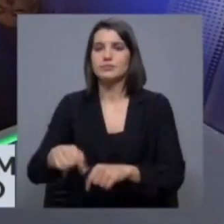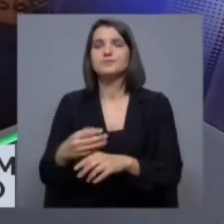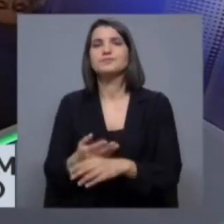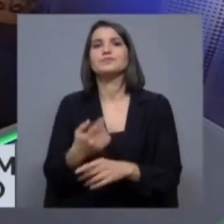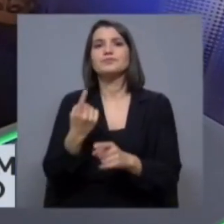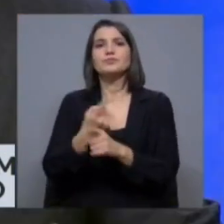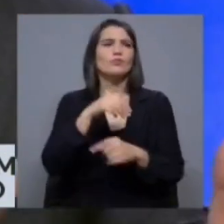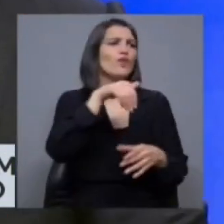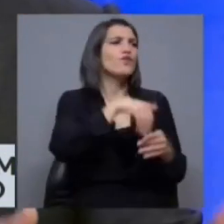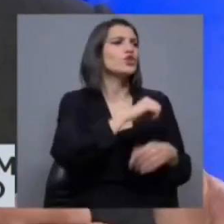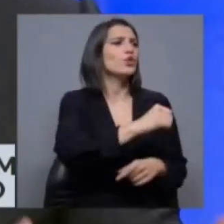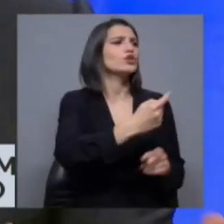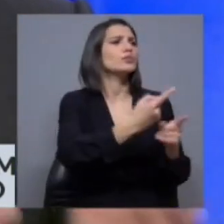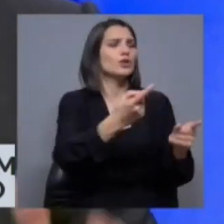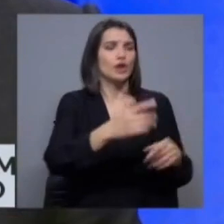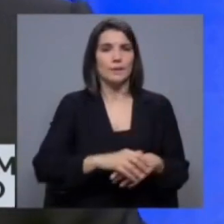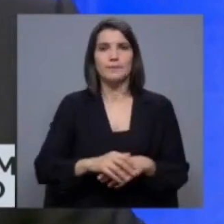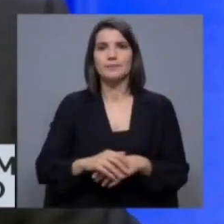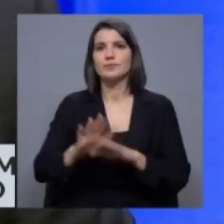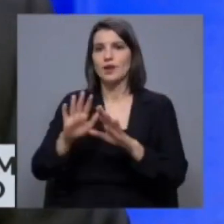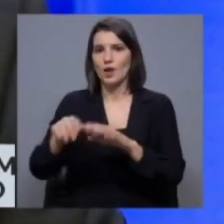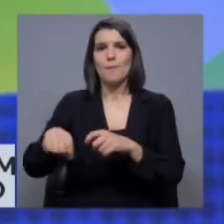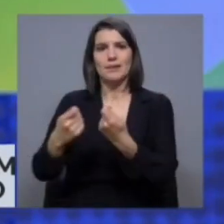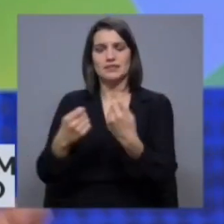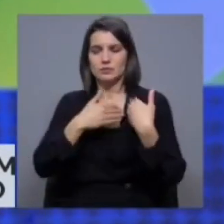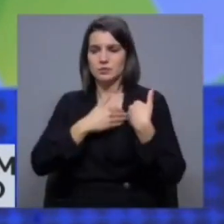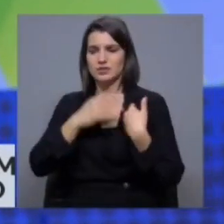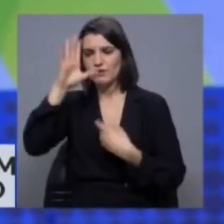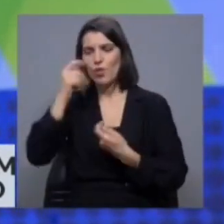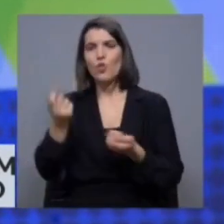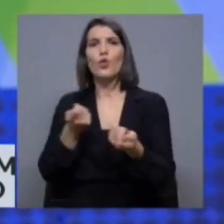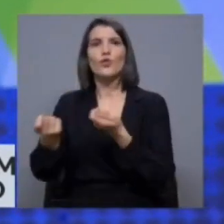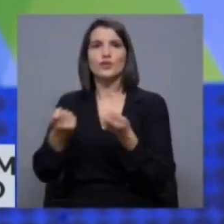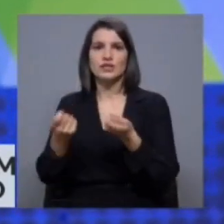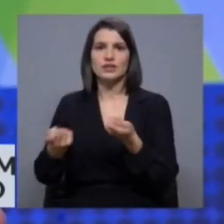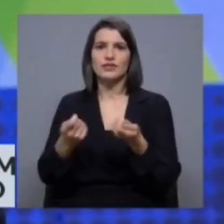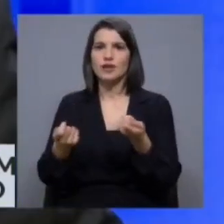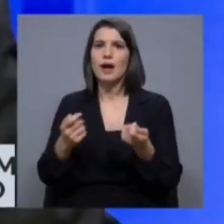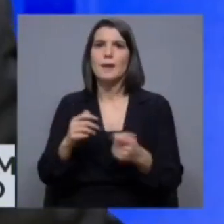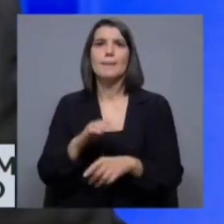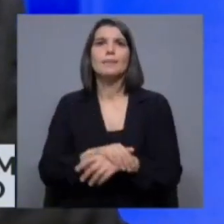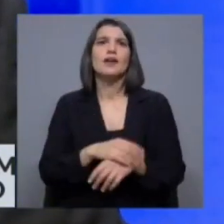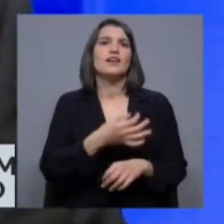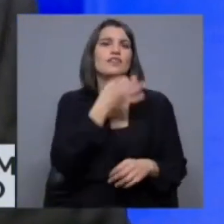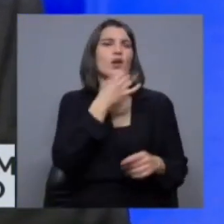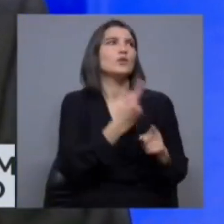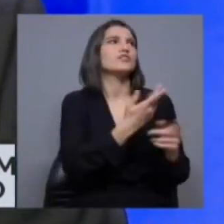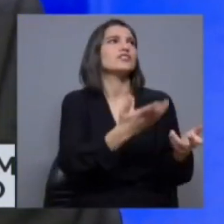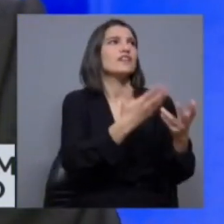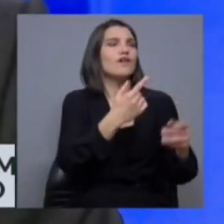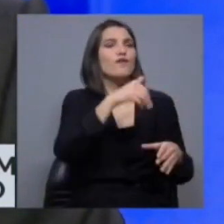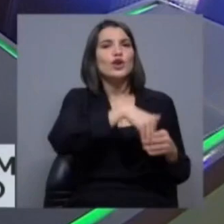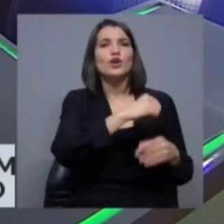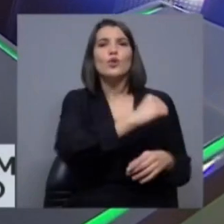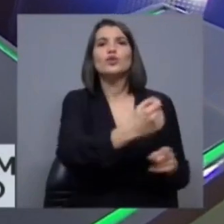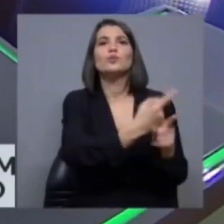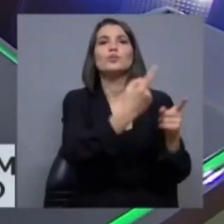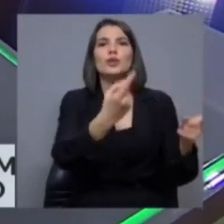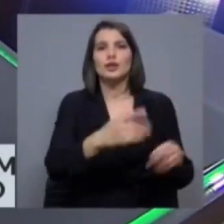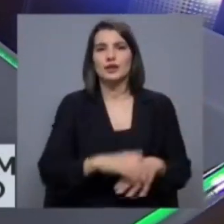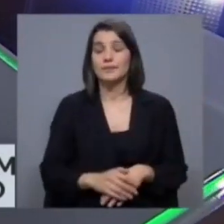um partido que é muito algum lugar devido que se pretende ter felicidade relativas contém verdes verdes nunca mais liga para mim a